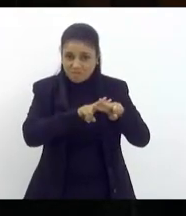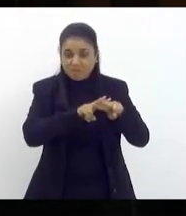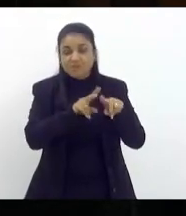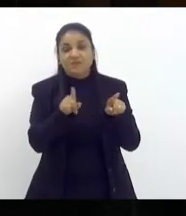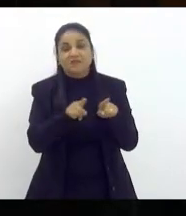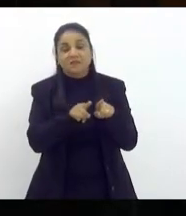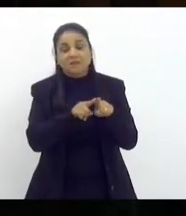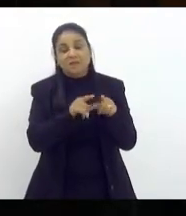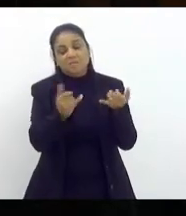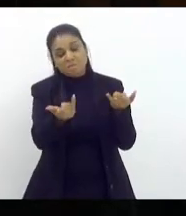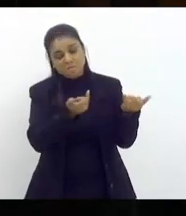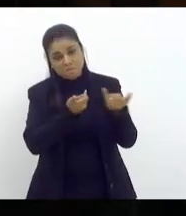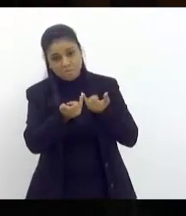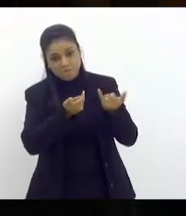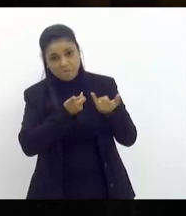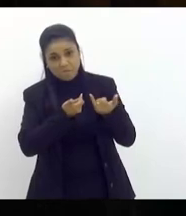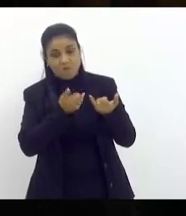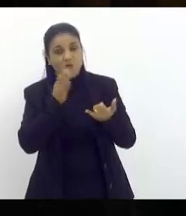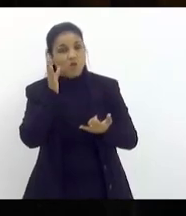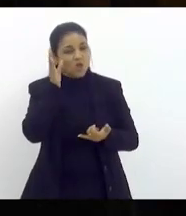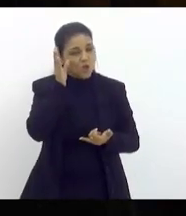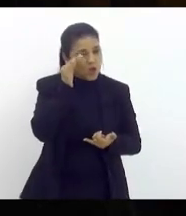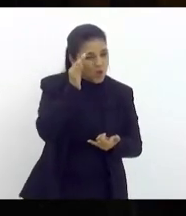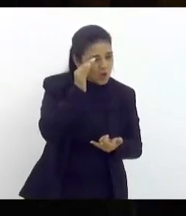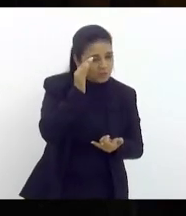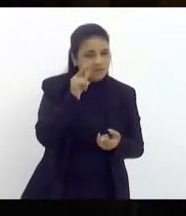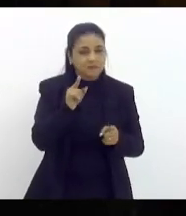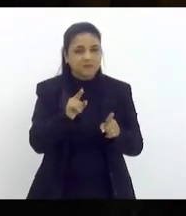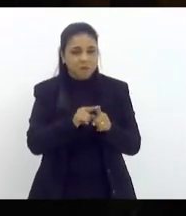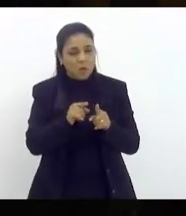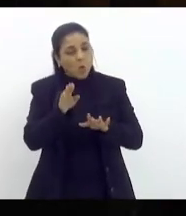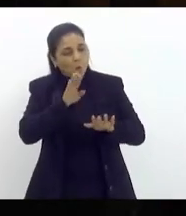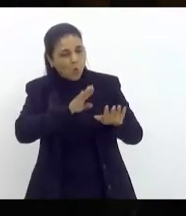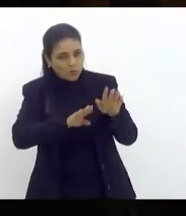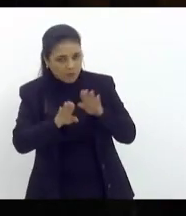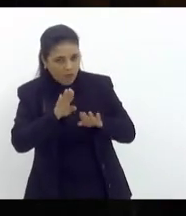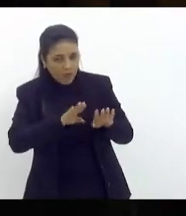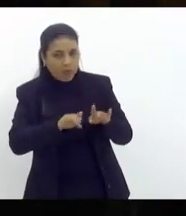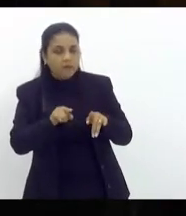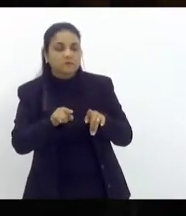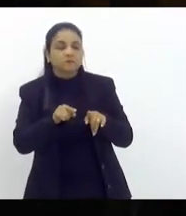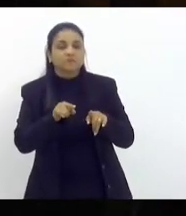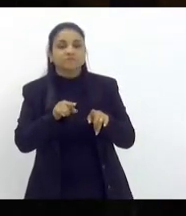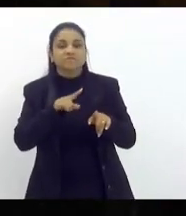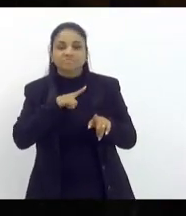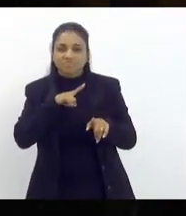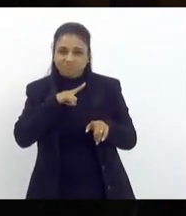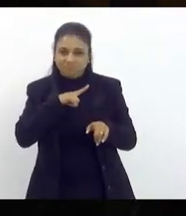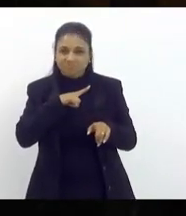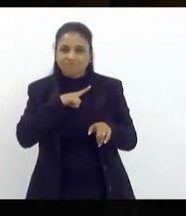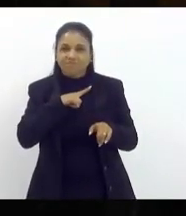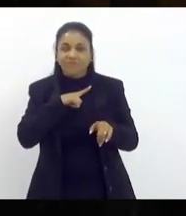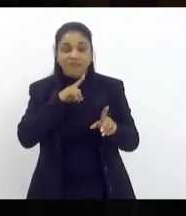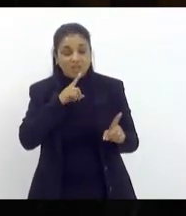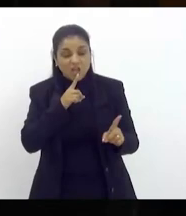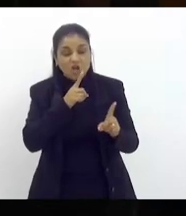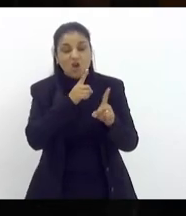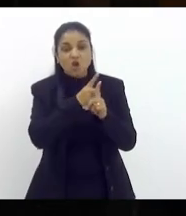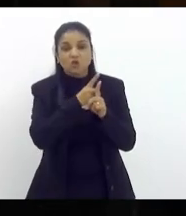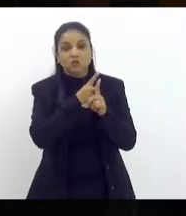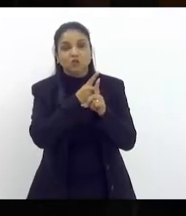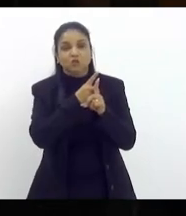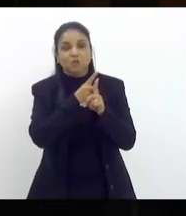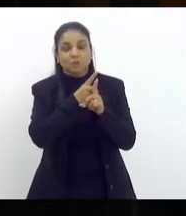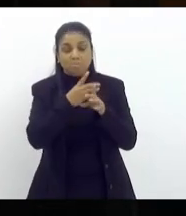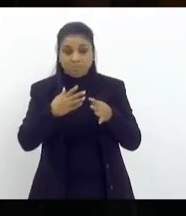observação e com muito cuidado senhora Presidente porque a gente teve e encontrou com tamanho